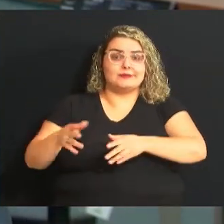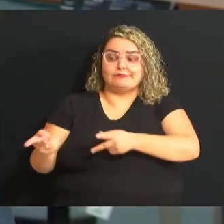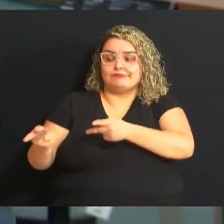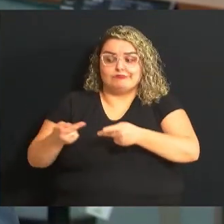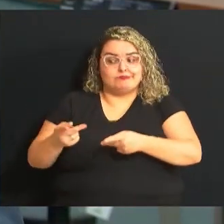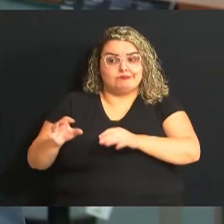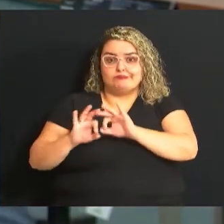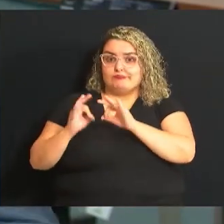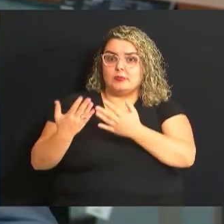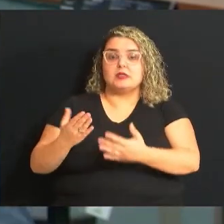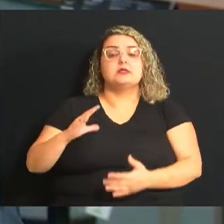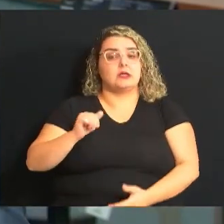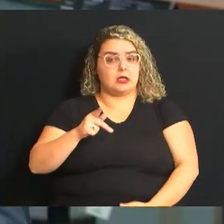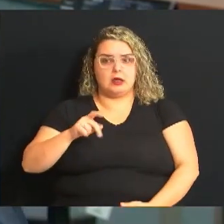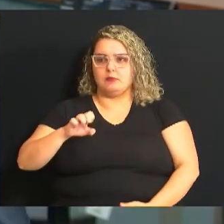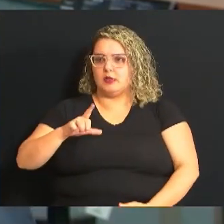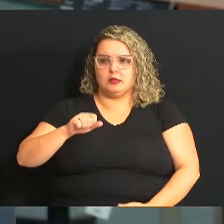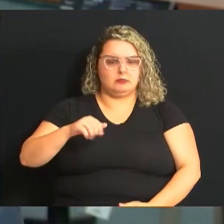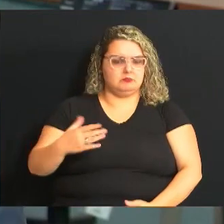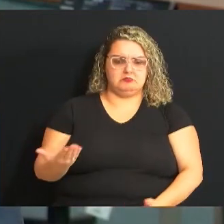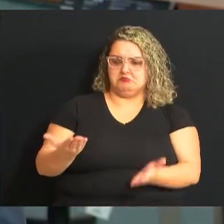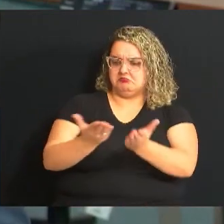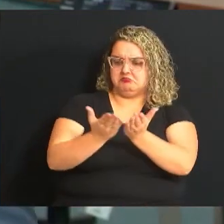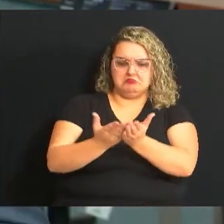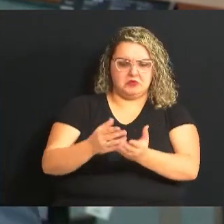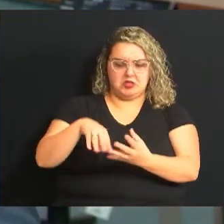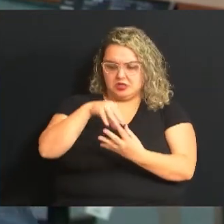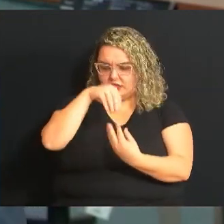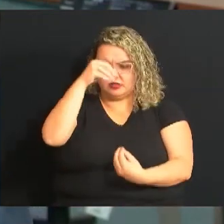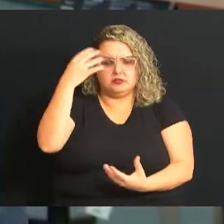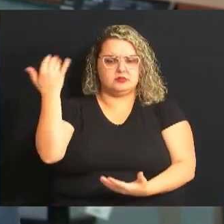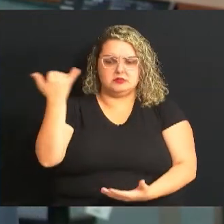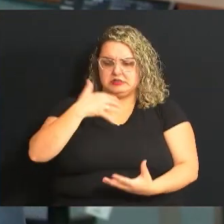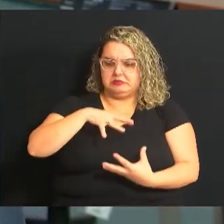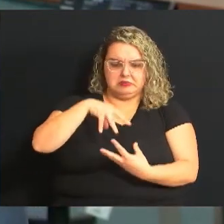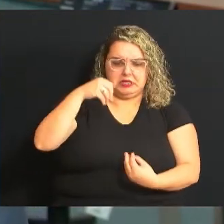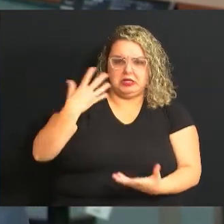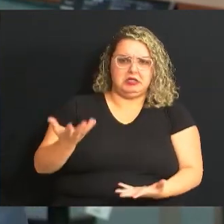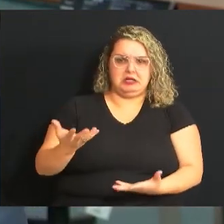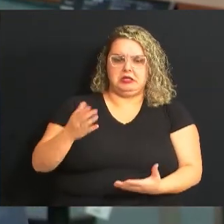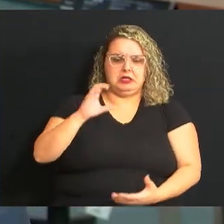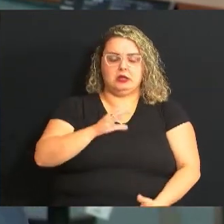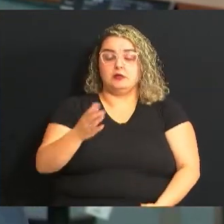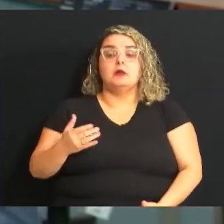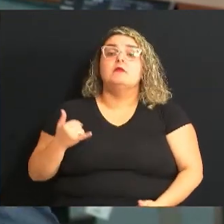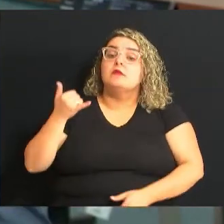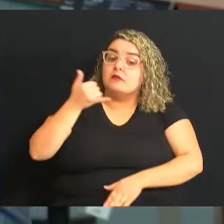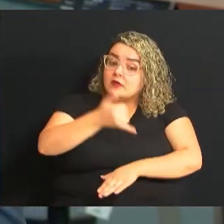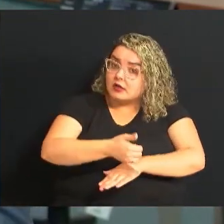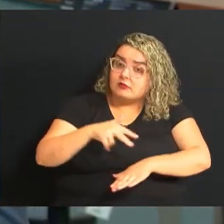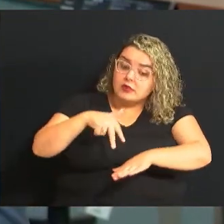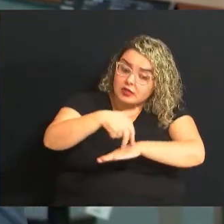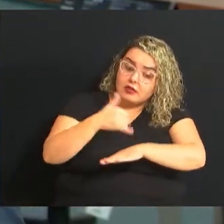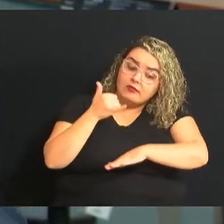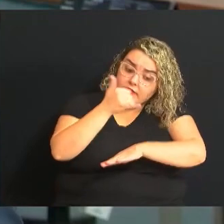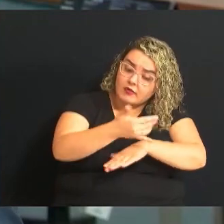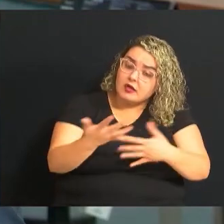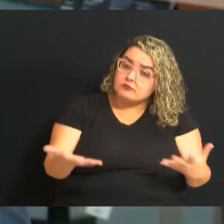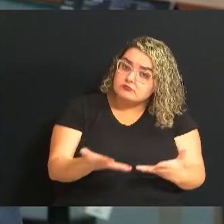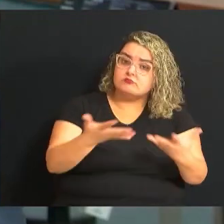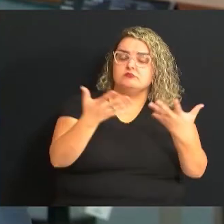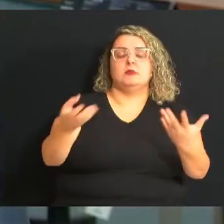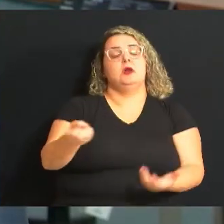ao tomar conhecimento de um registro policial do mês de setembro, onde um capelão alega que teve o seu direito